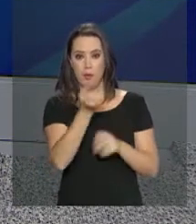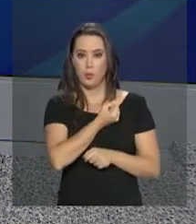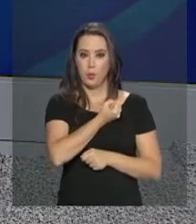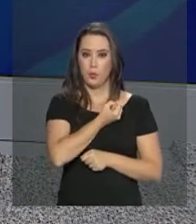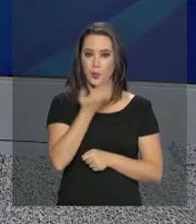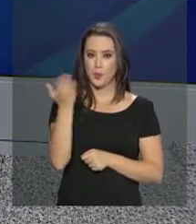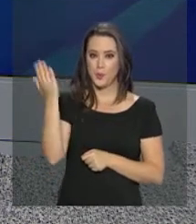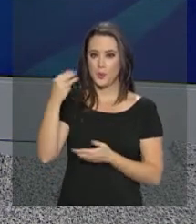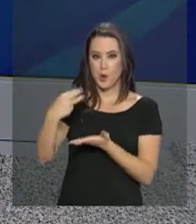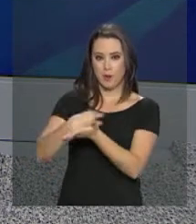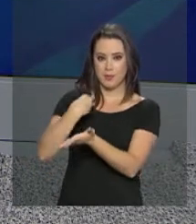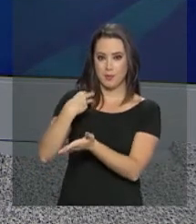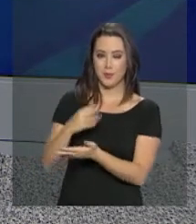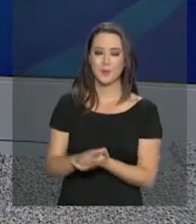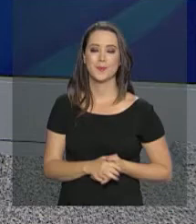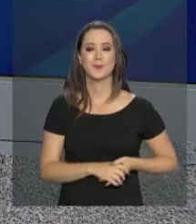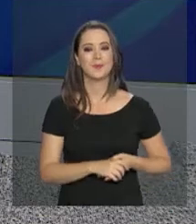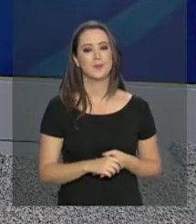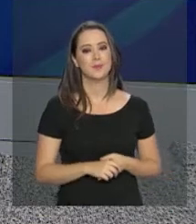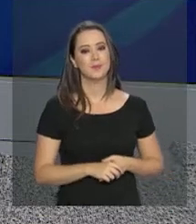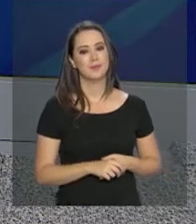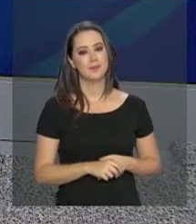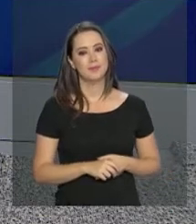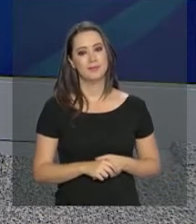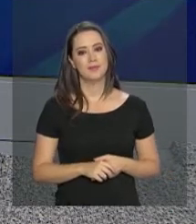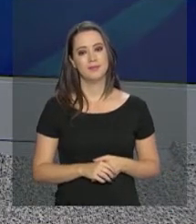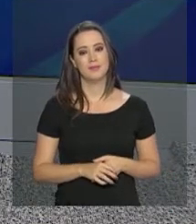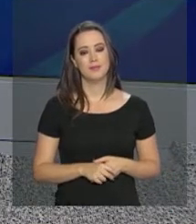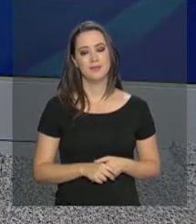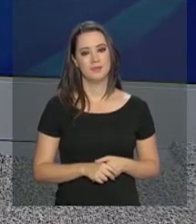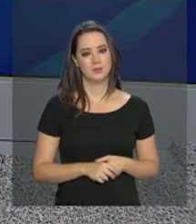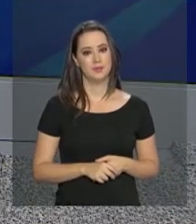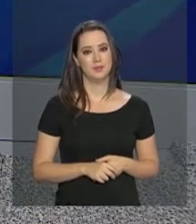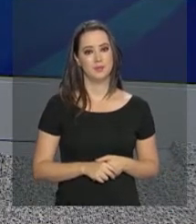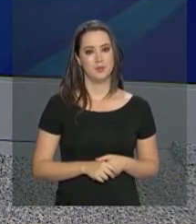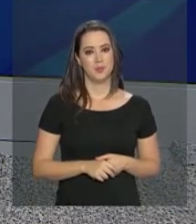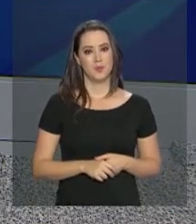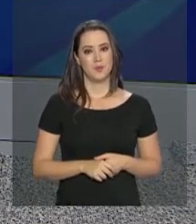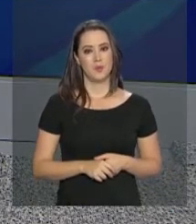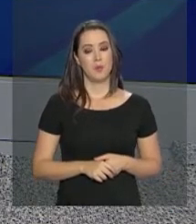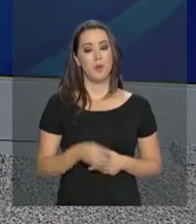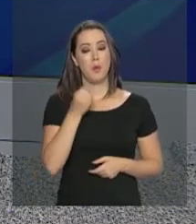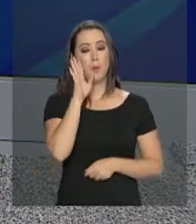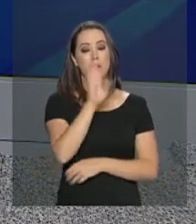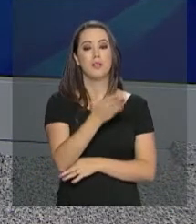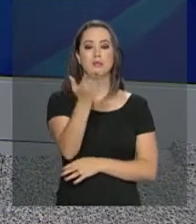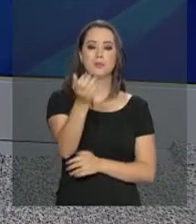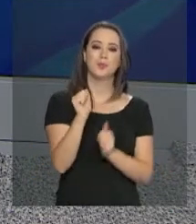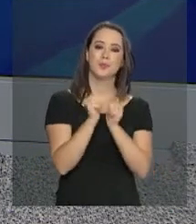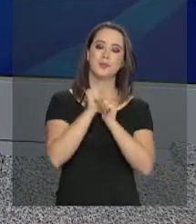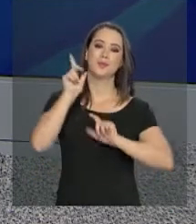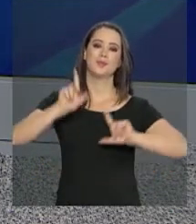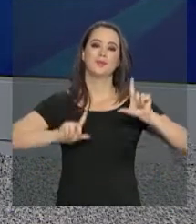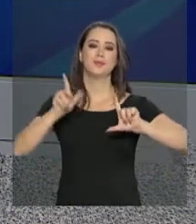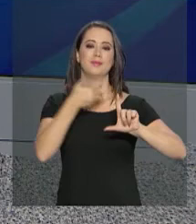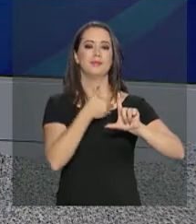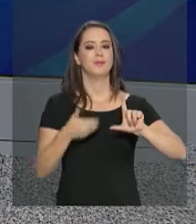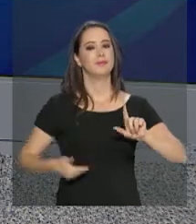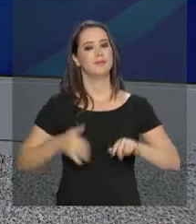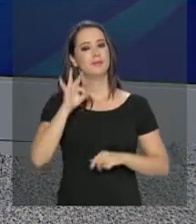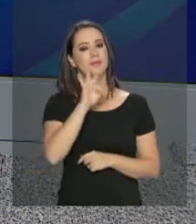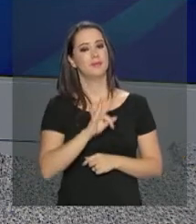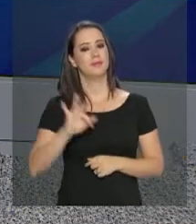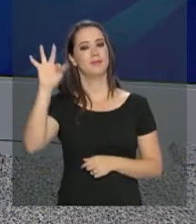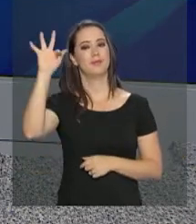61 9 98 67 87 87 uma boa tarde pra você continue com a gente aqui